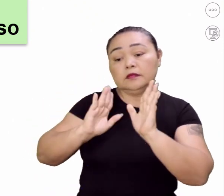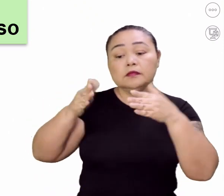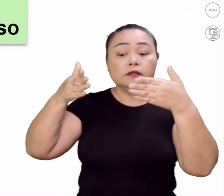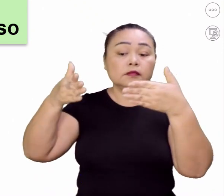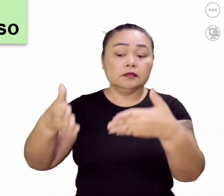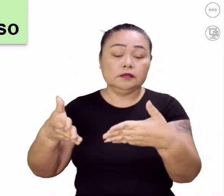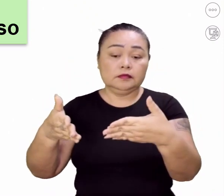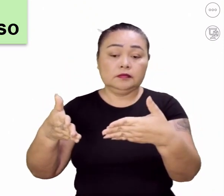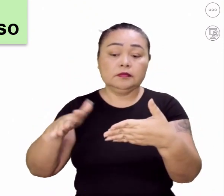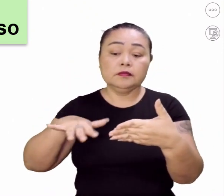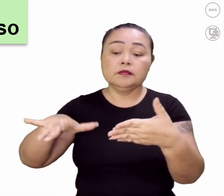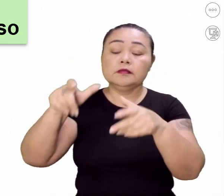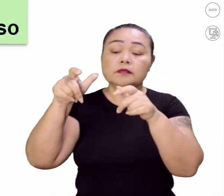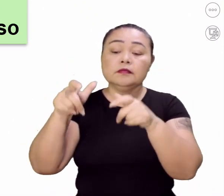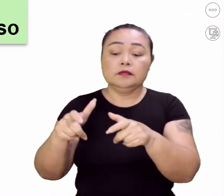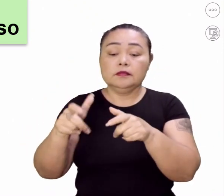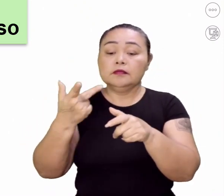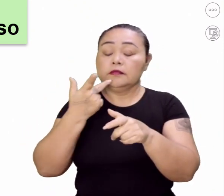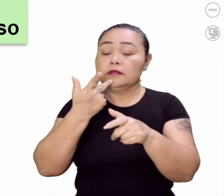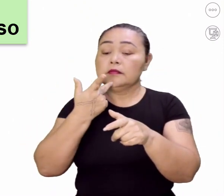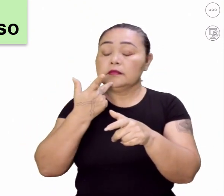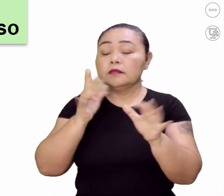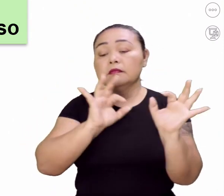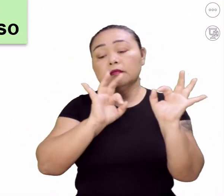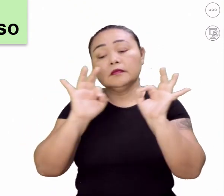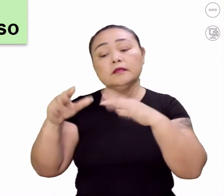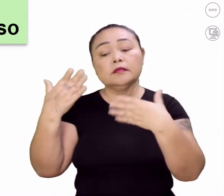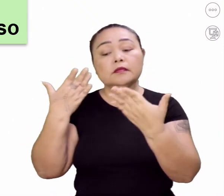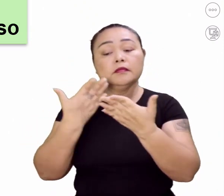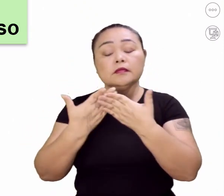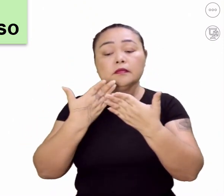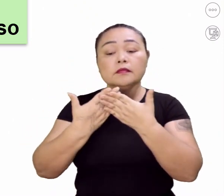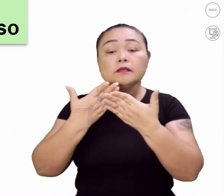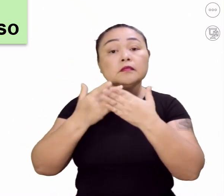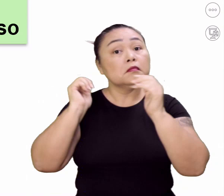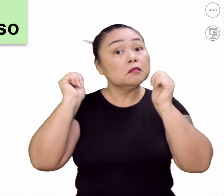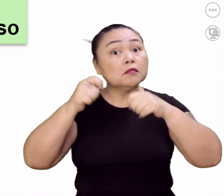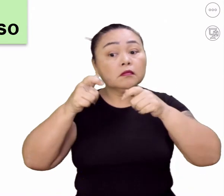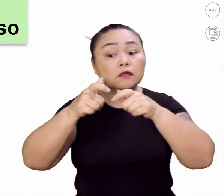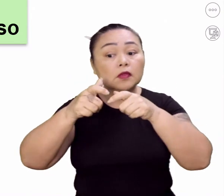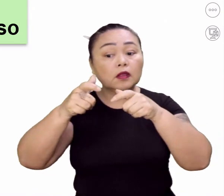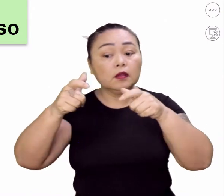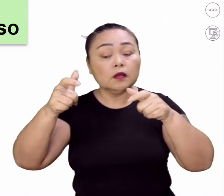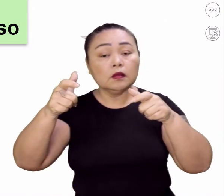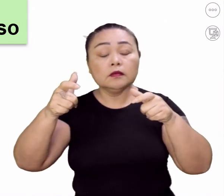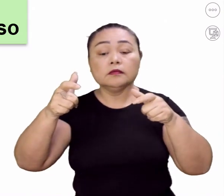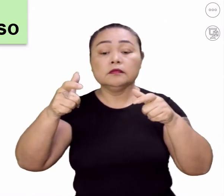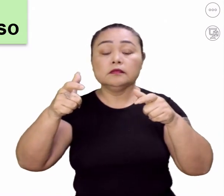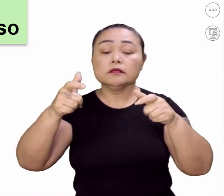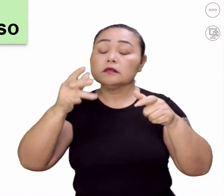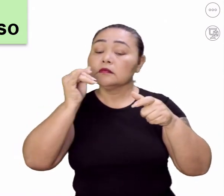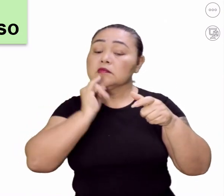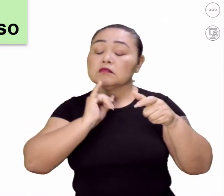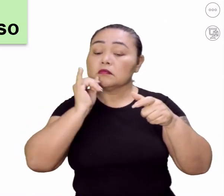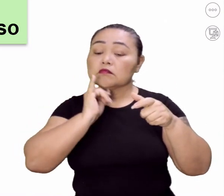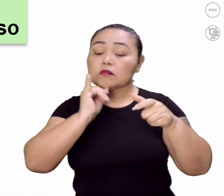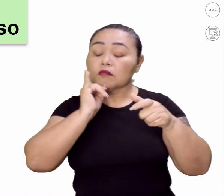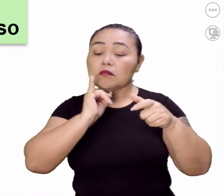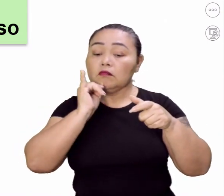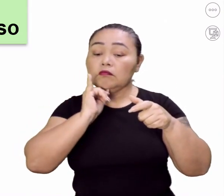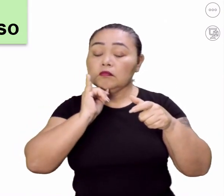um determinado local, falamos até durante a aula que ela pode crescer, né, de duas maneiras. Por exemplo, né, o